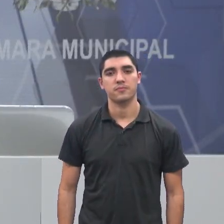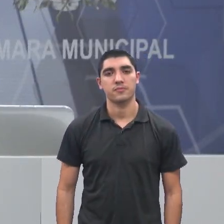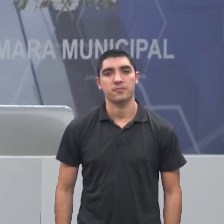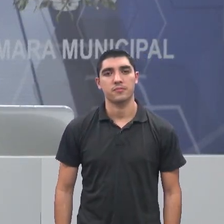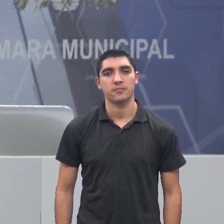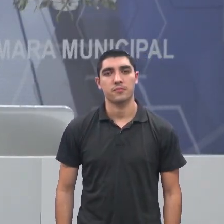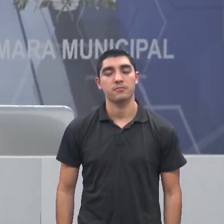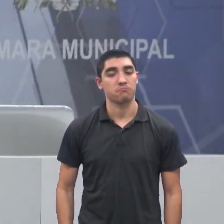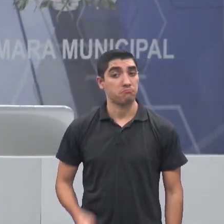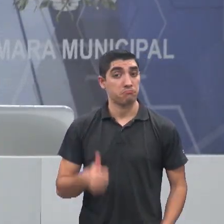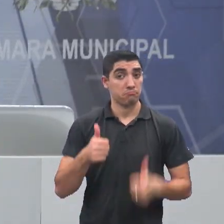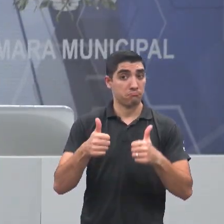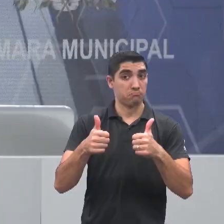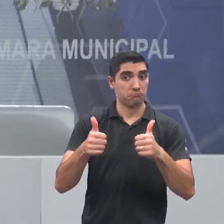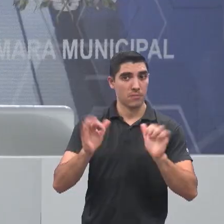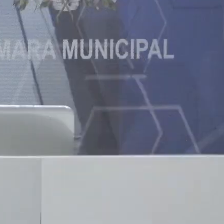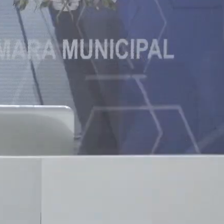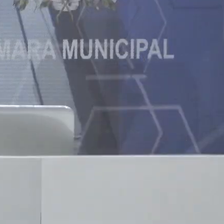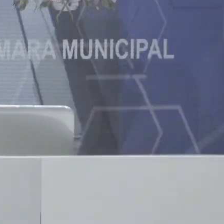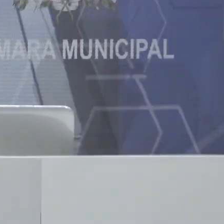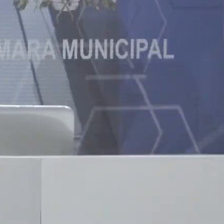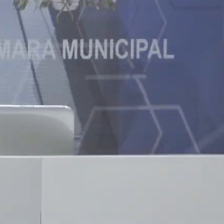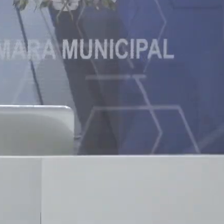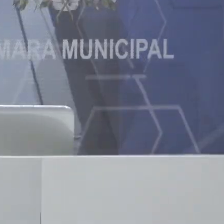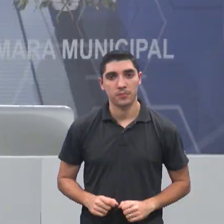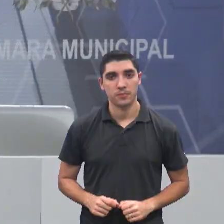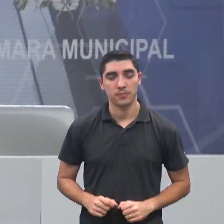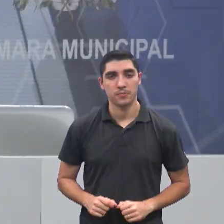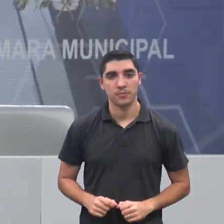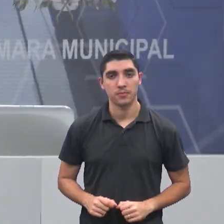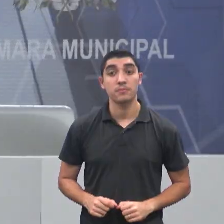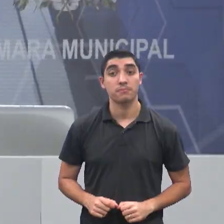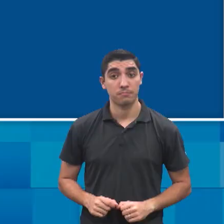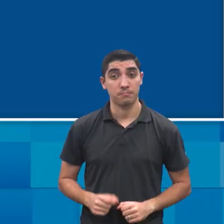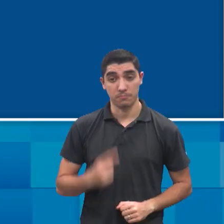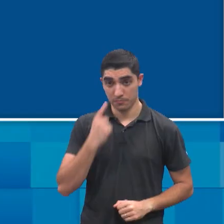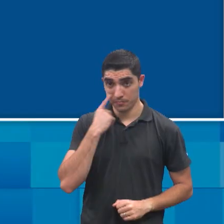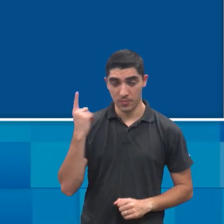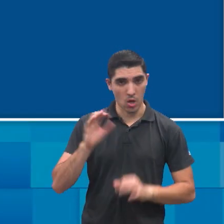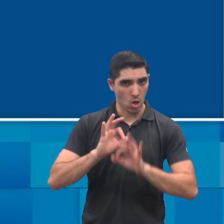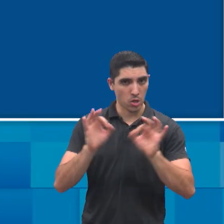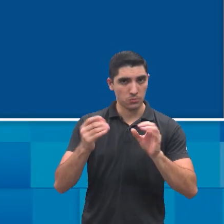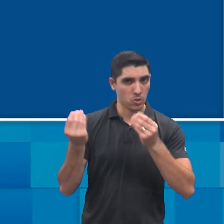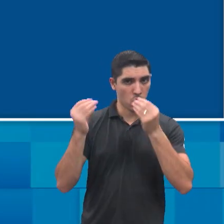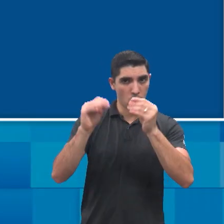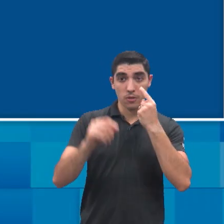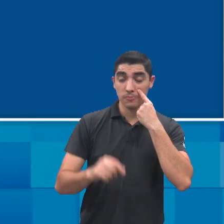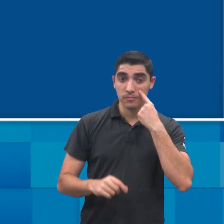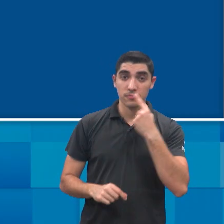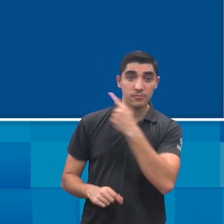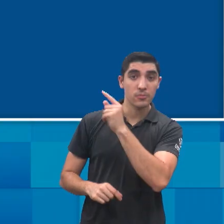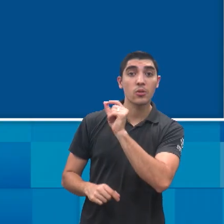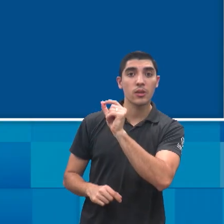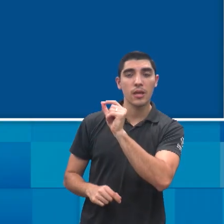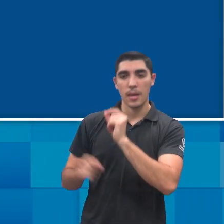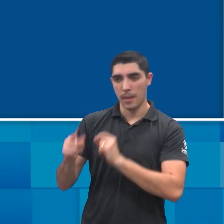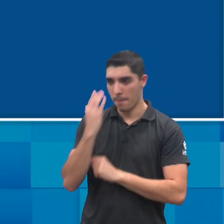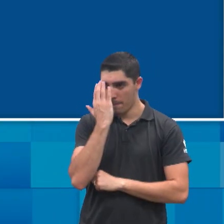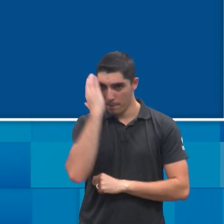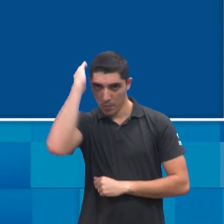Ótimo, então está aí a menção que eu fiz na sessão passada, mencionando que Apolinário versus